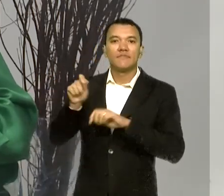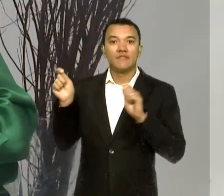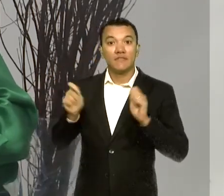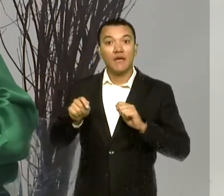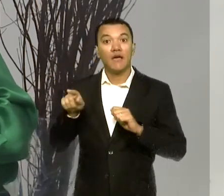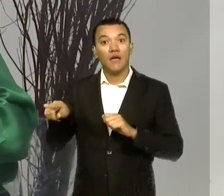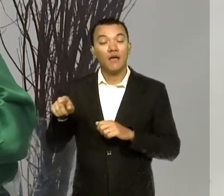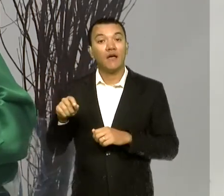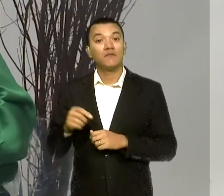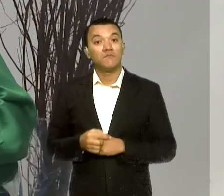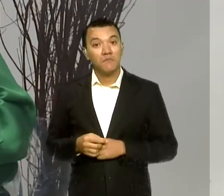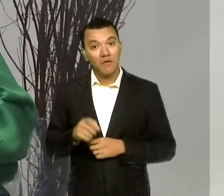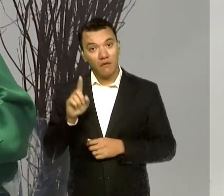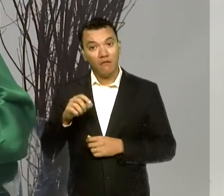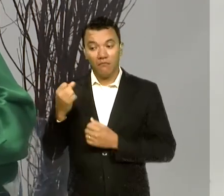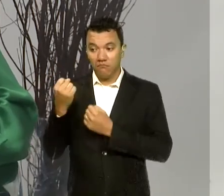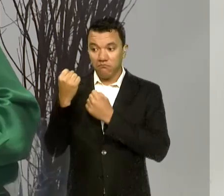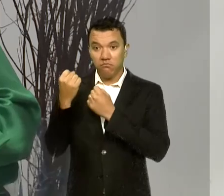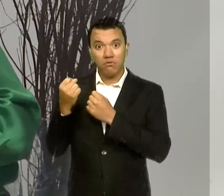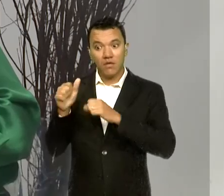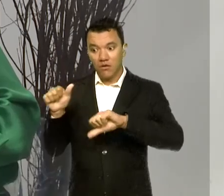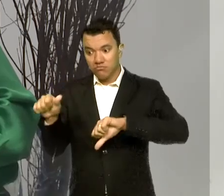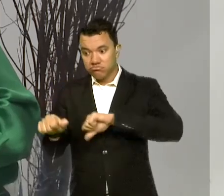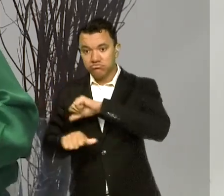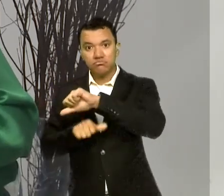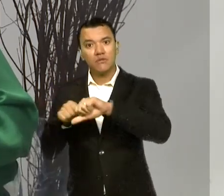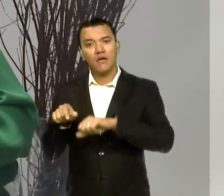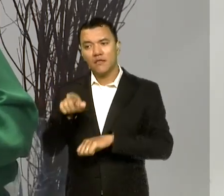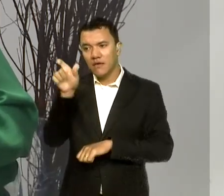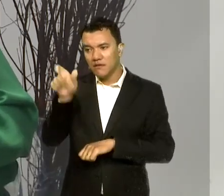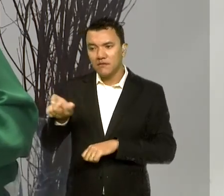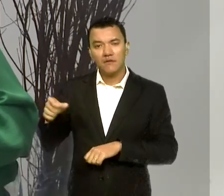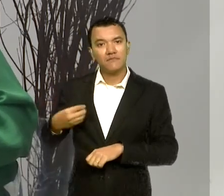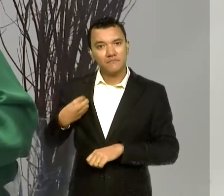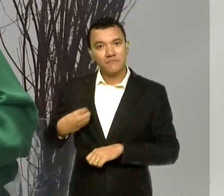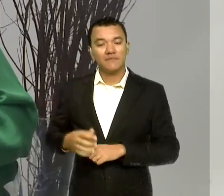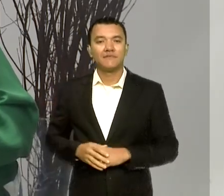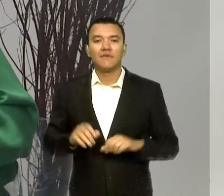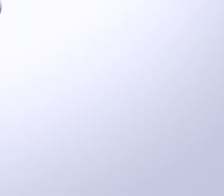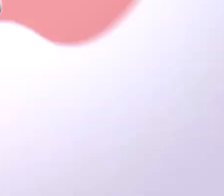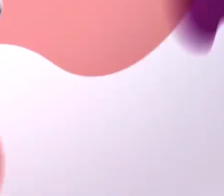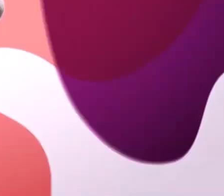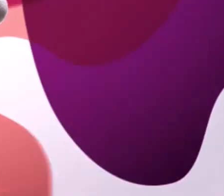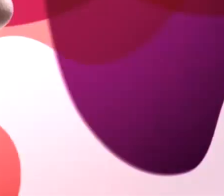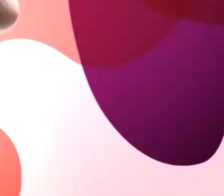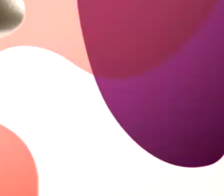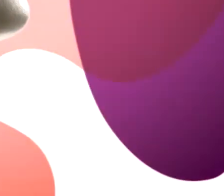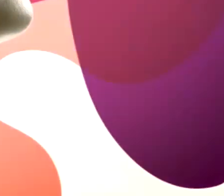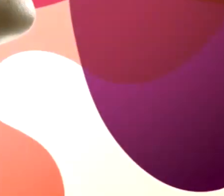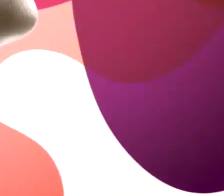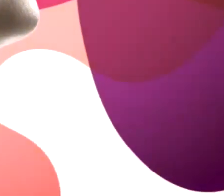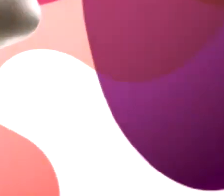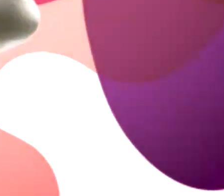poder transformador de realidades. O Toda Mulher está no ar.